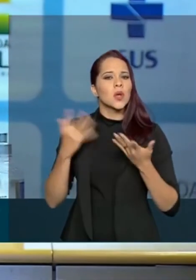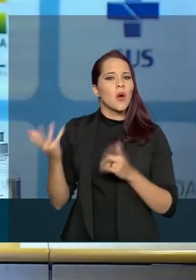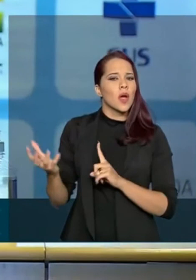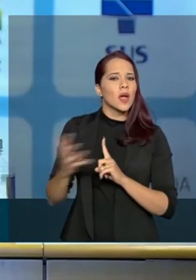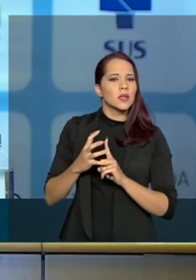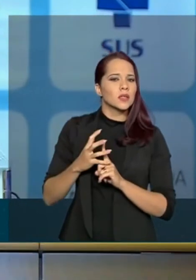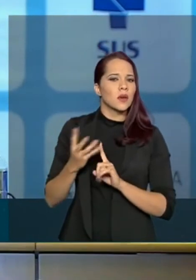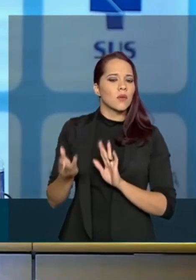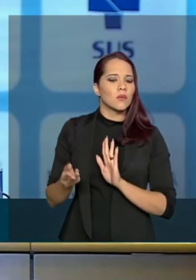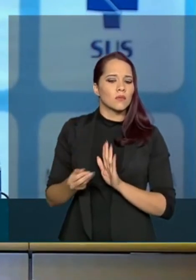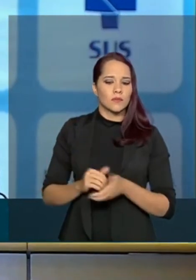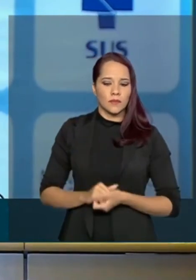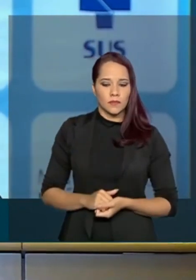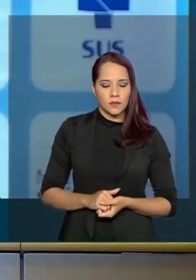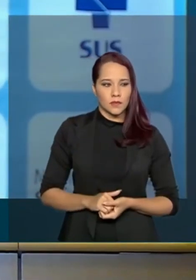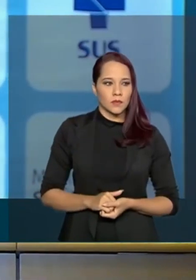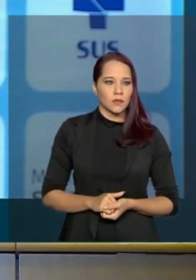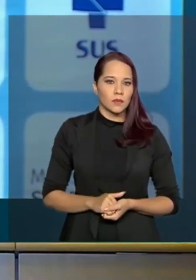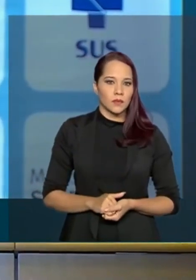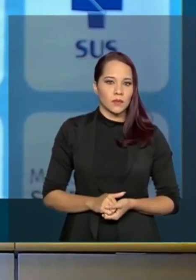adversa registrada?